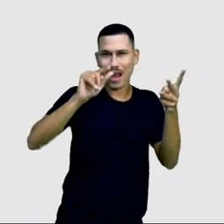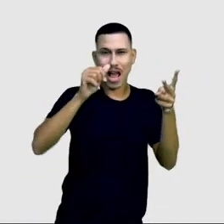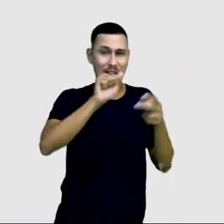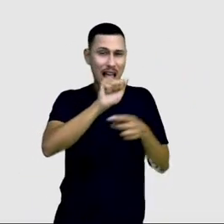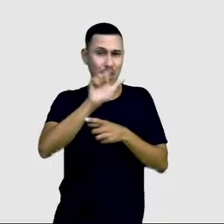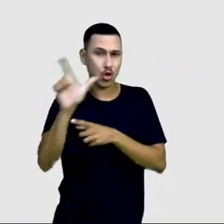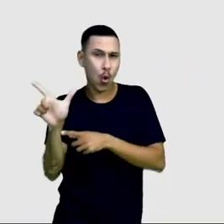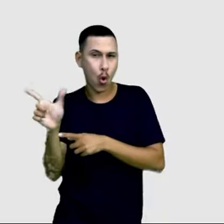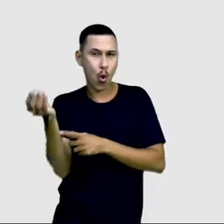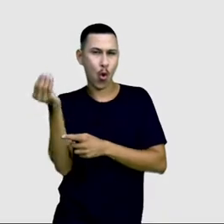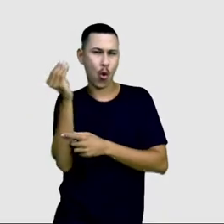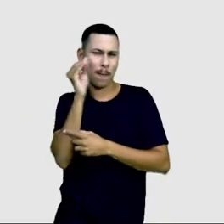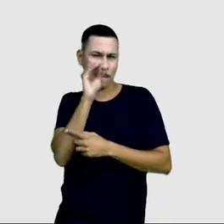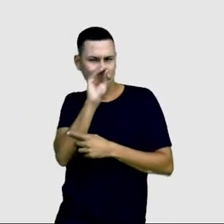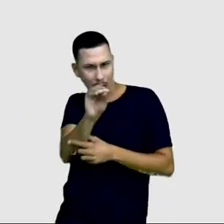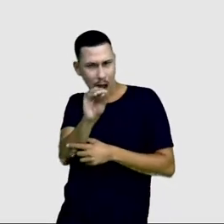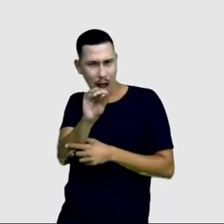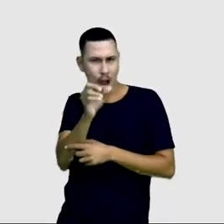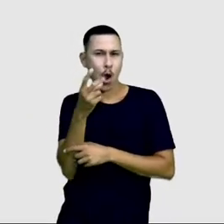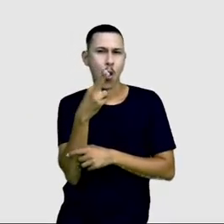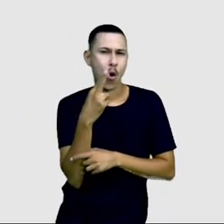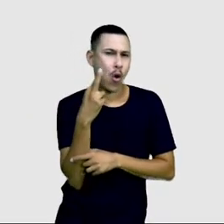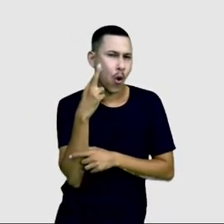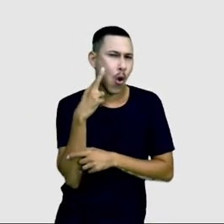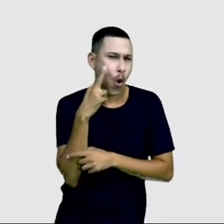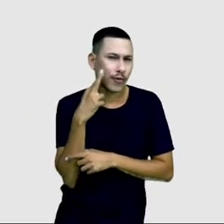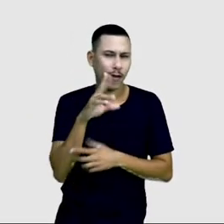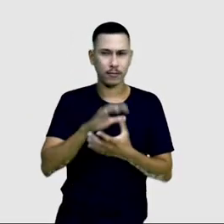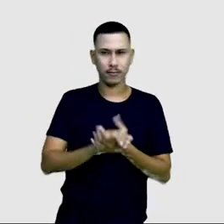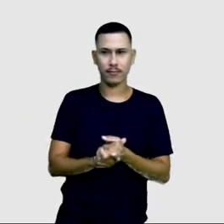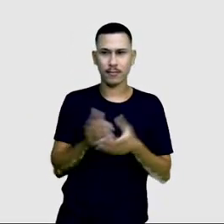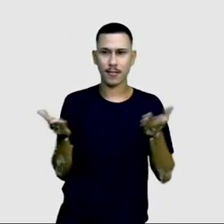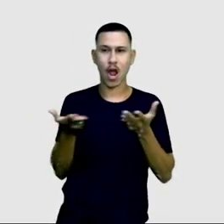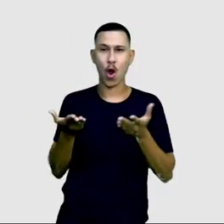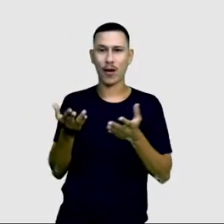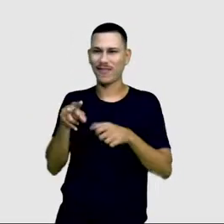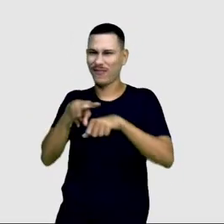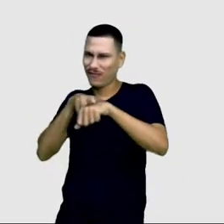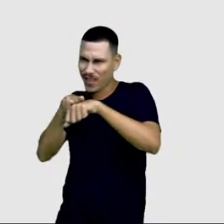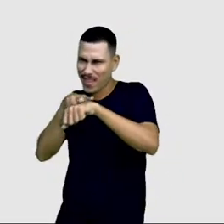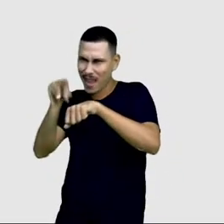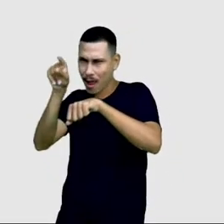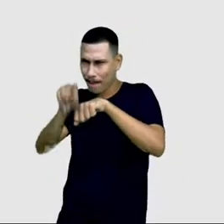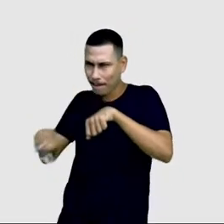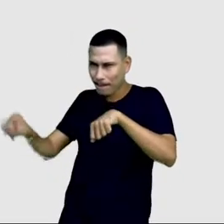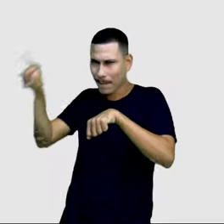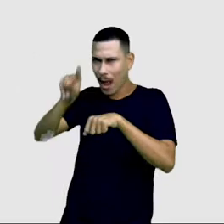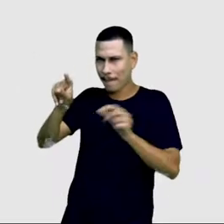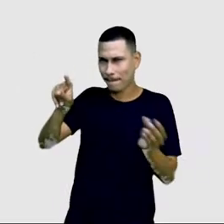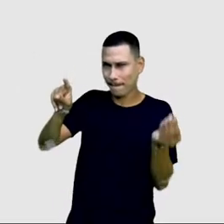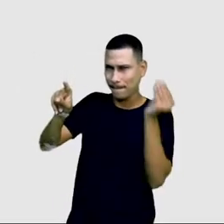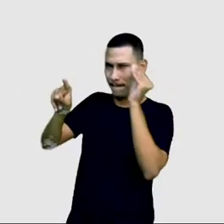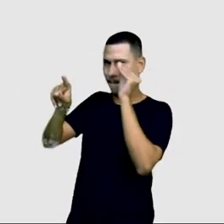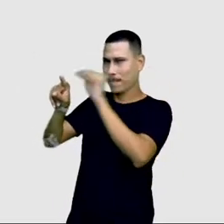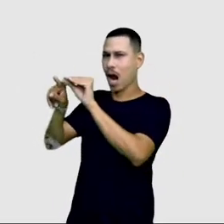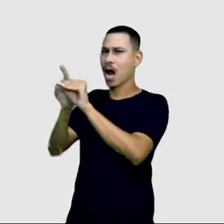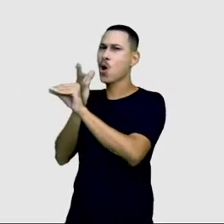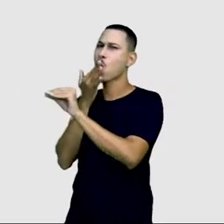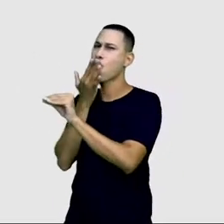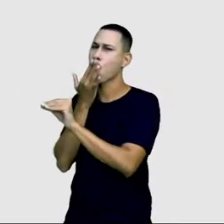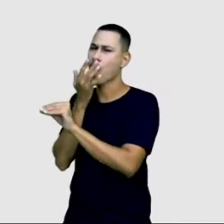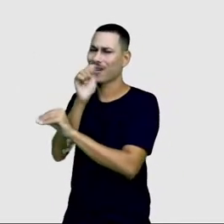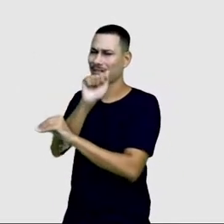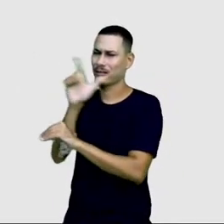cor rosa. Onde eu tinha uma borda na cor verde, eu preenchi com a cor